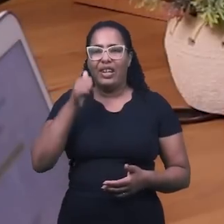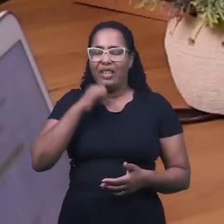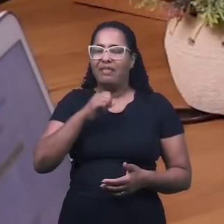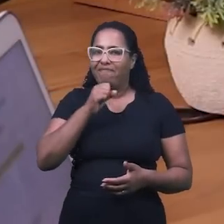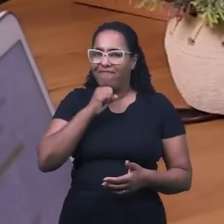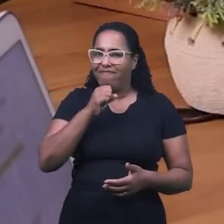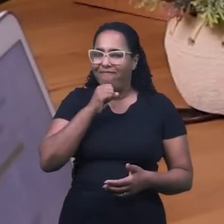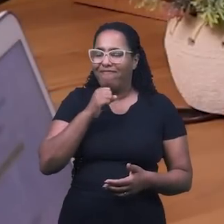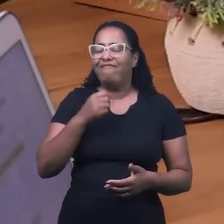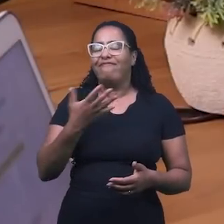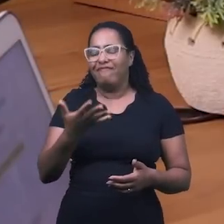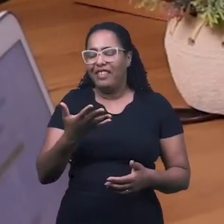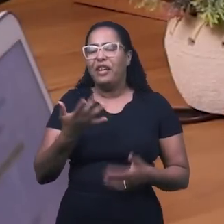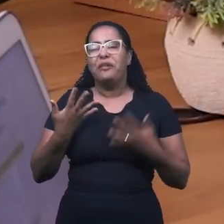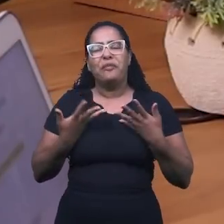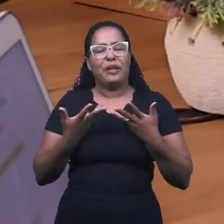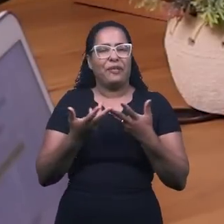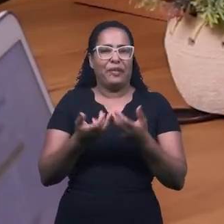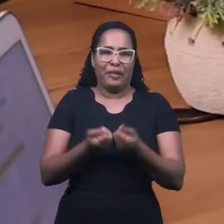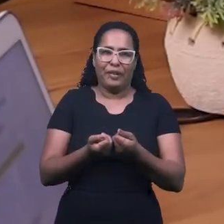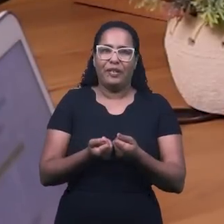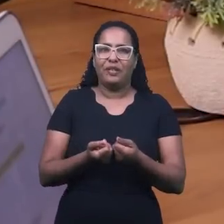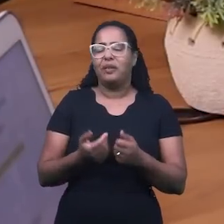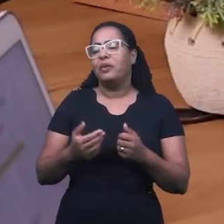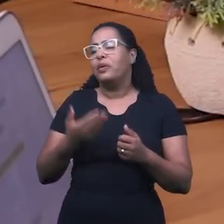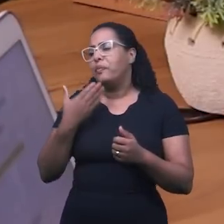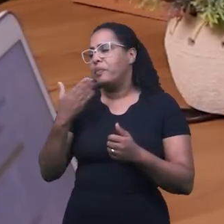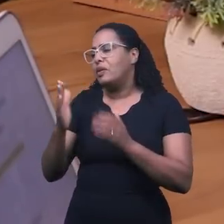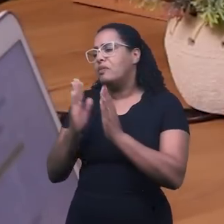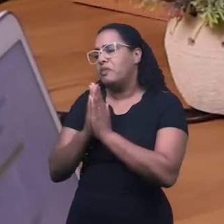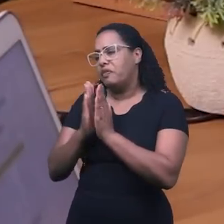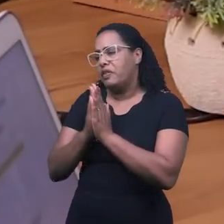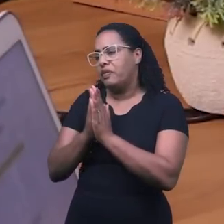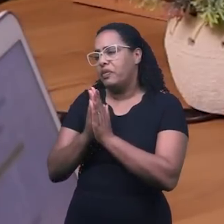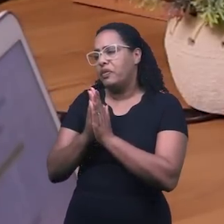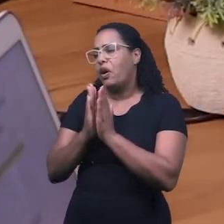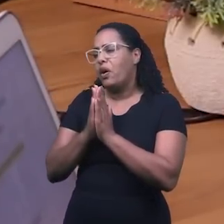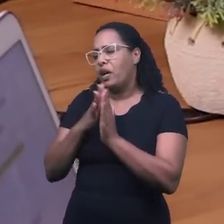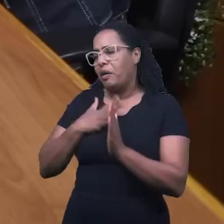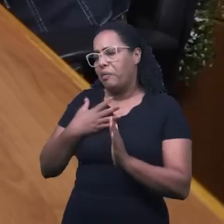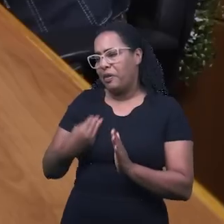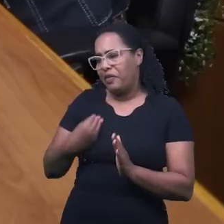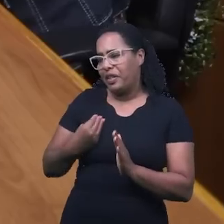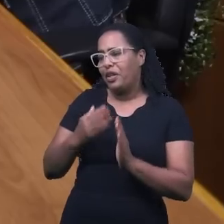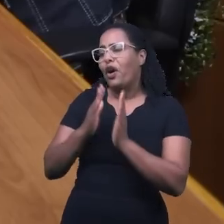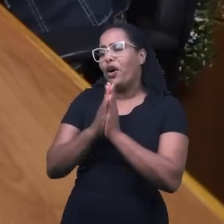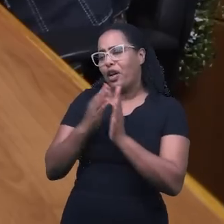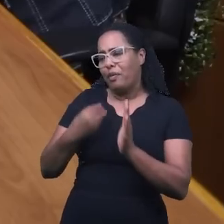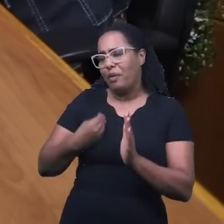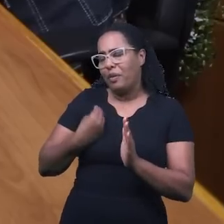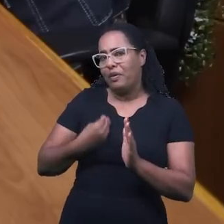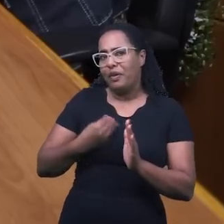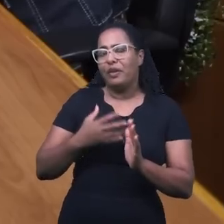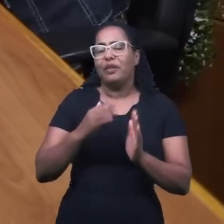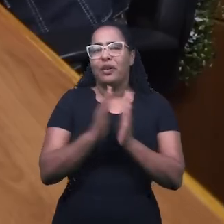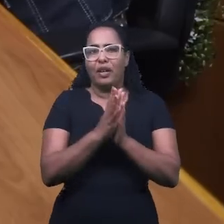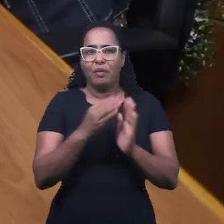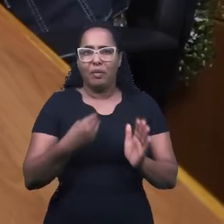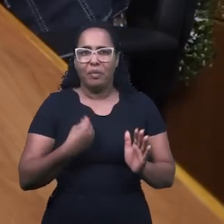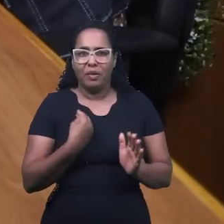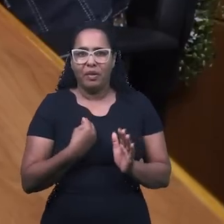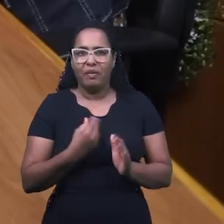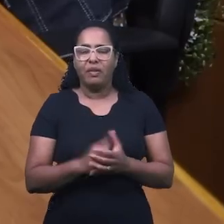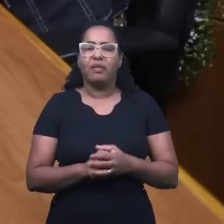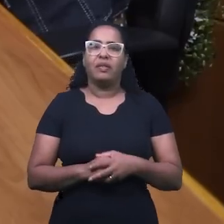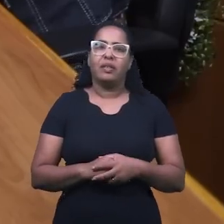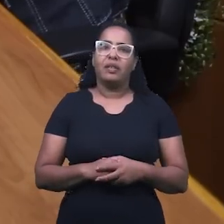de preferência idosas, porque elas são maravilhosas. Aí eu peço, por favor, ora por mim, ora por mim, ora por mim. Eu vou